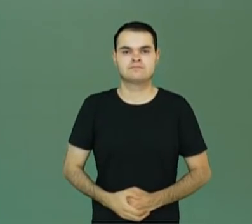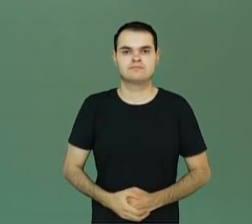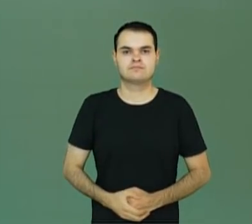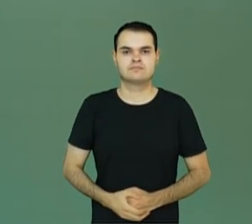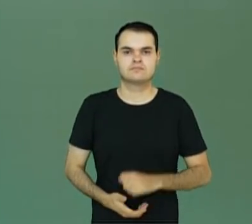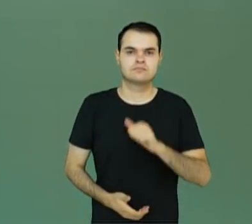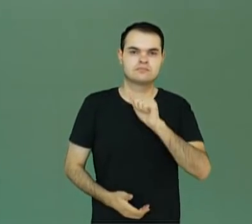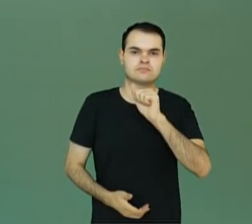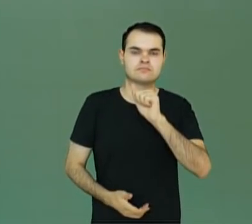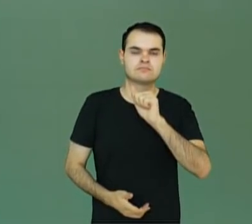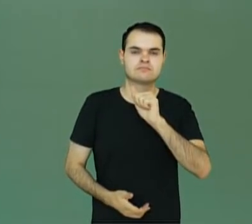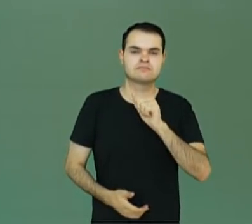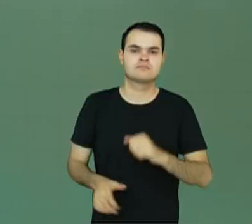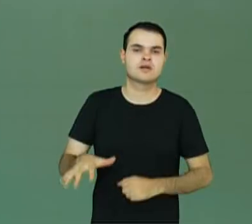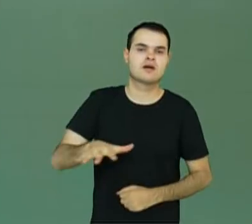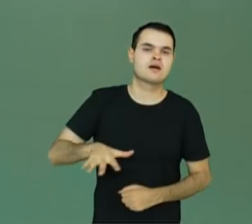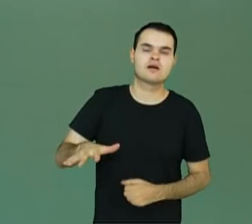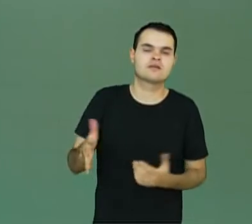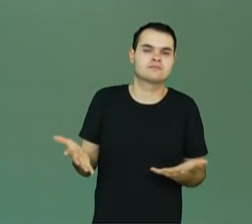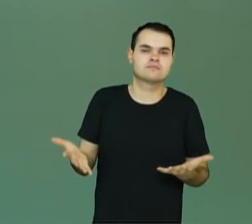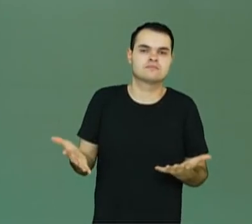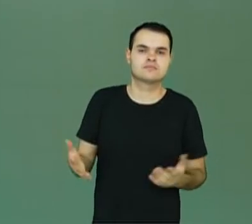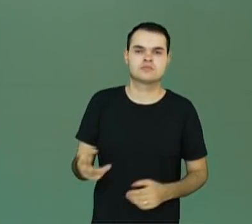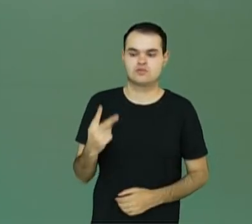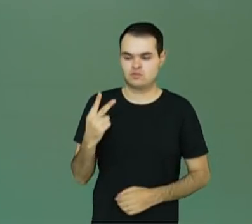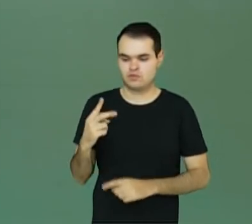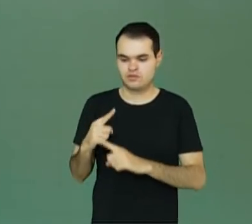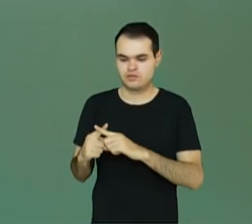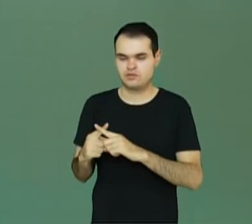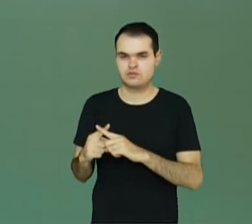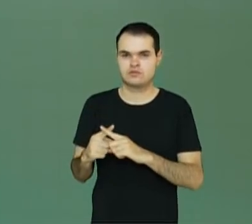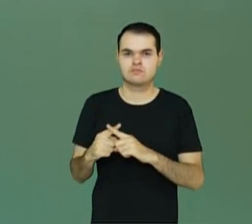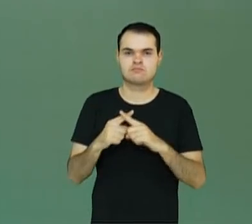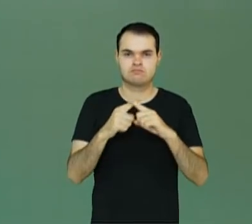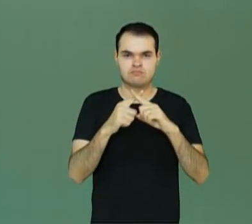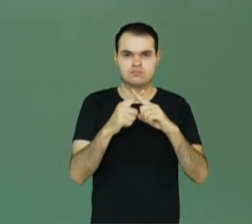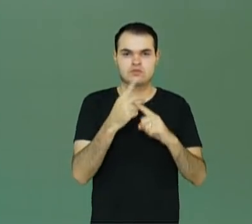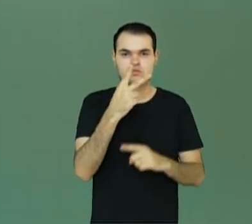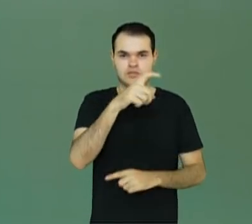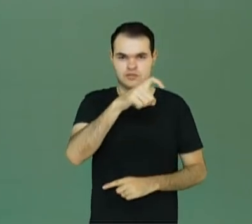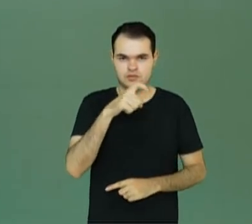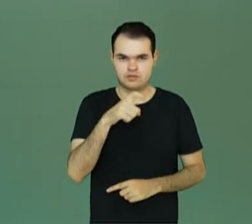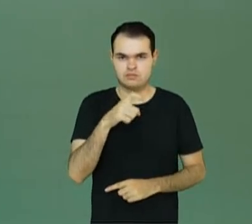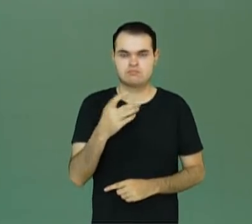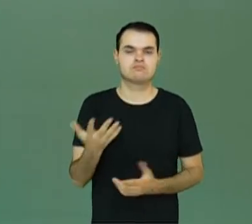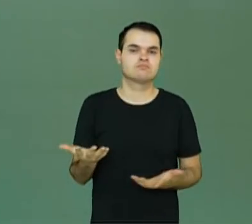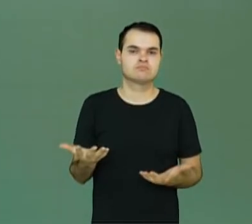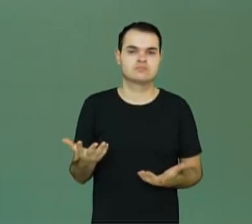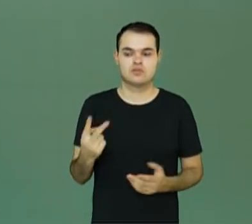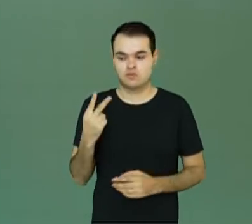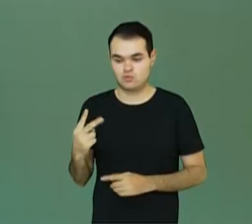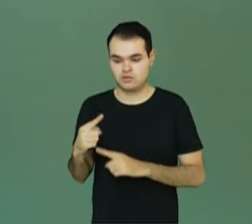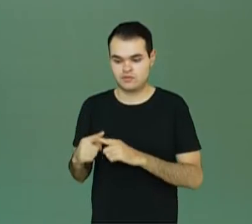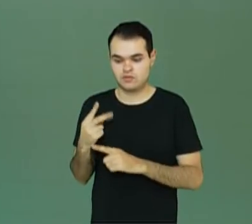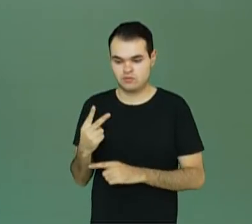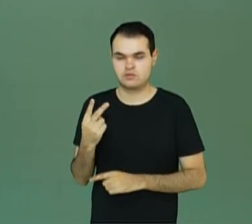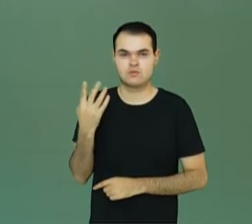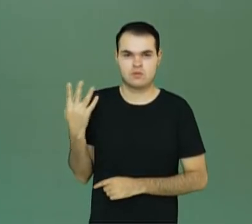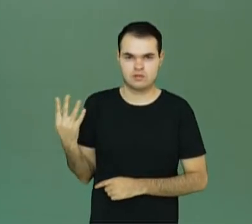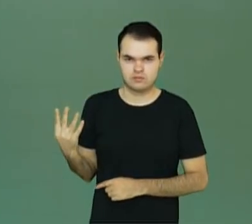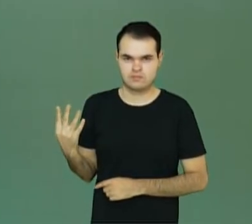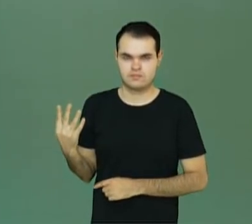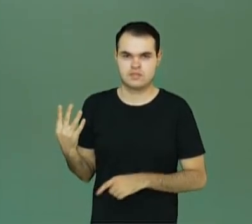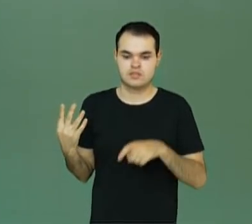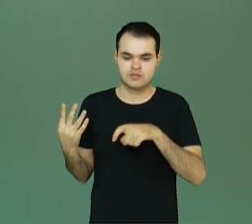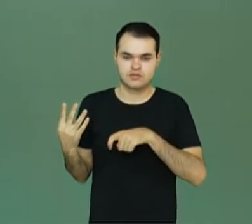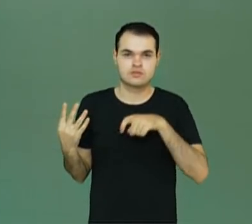E a área? Vai ficar o quê? 2x vezes 2x. Lembra de multiplicação de monômio? 2 vezes 2 é 4. E